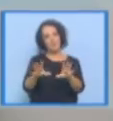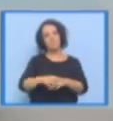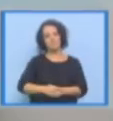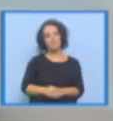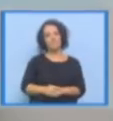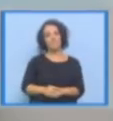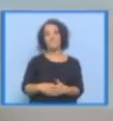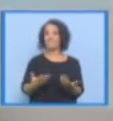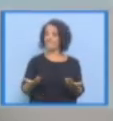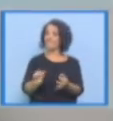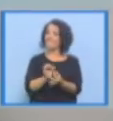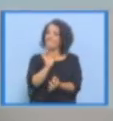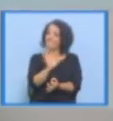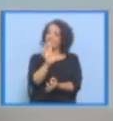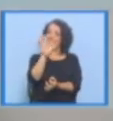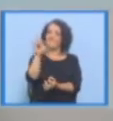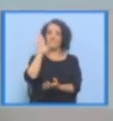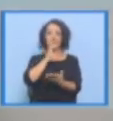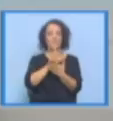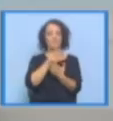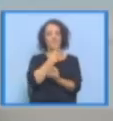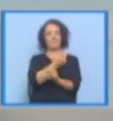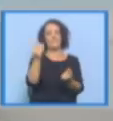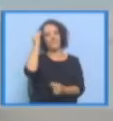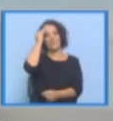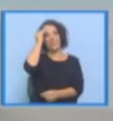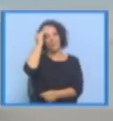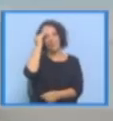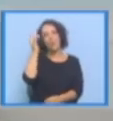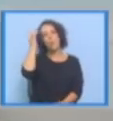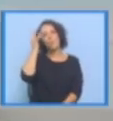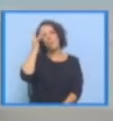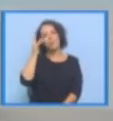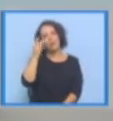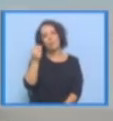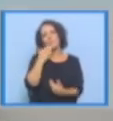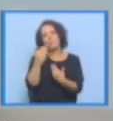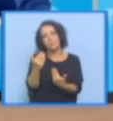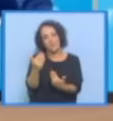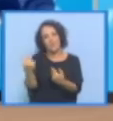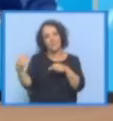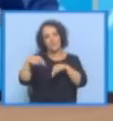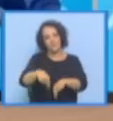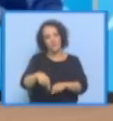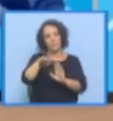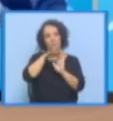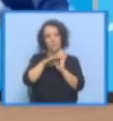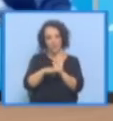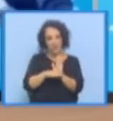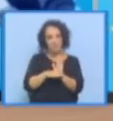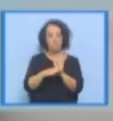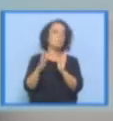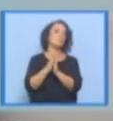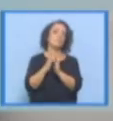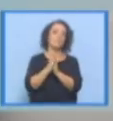Fica esse desafio e essa saudade de Dom António Francisco dos Santos. Padre Paulo Maurício, muito obrigado. Obrigado eu. Por ter estado aqui no programa Eclésia,